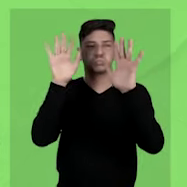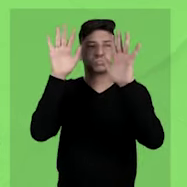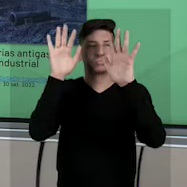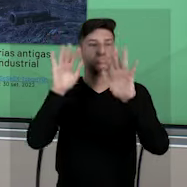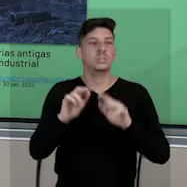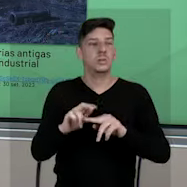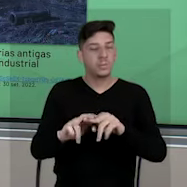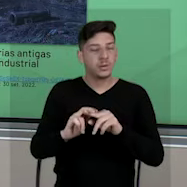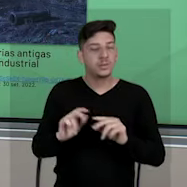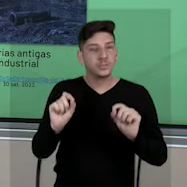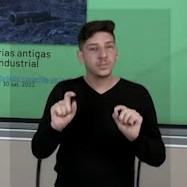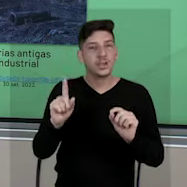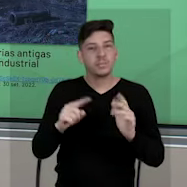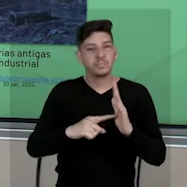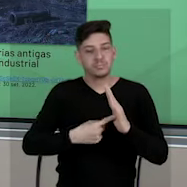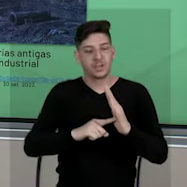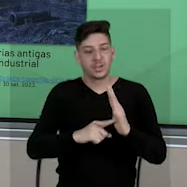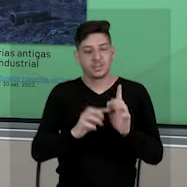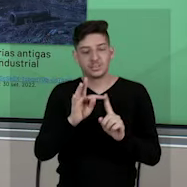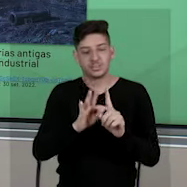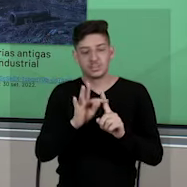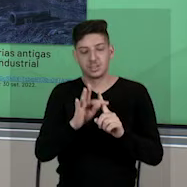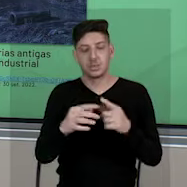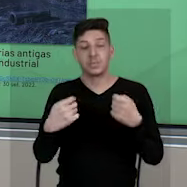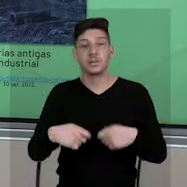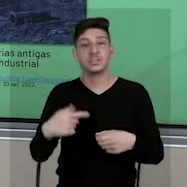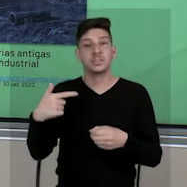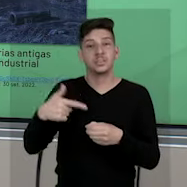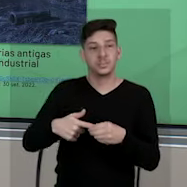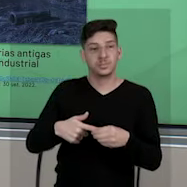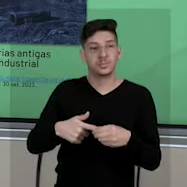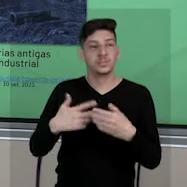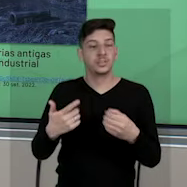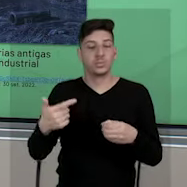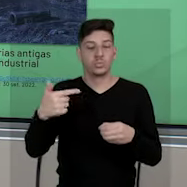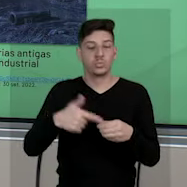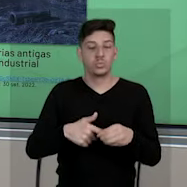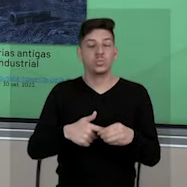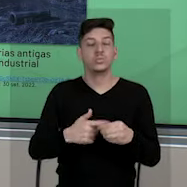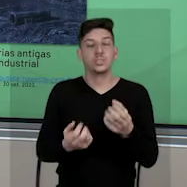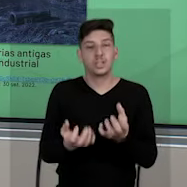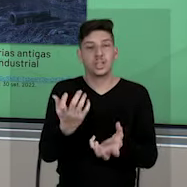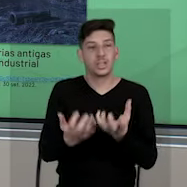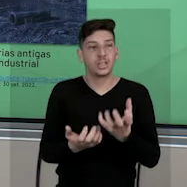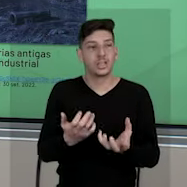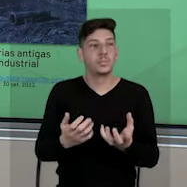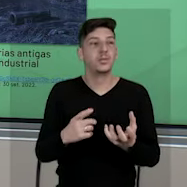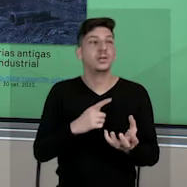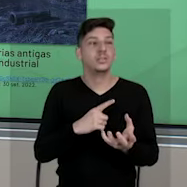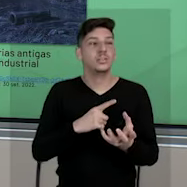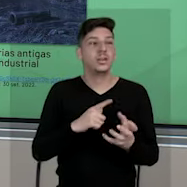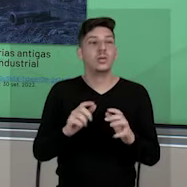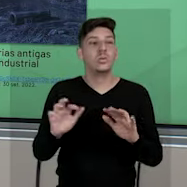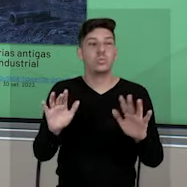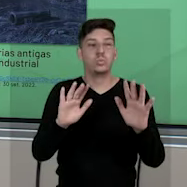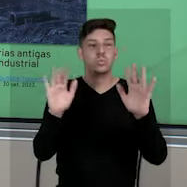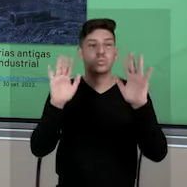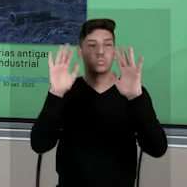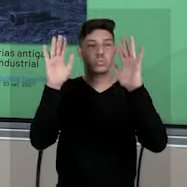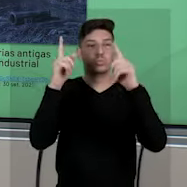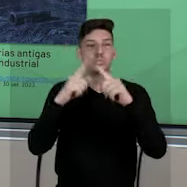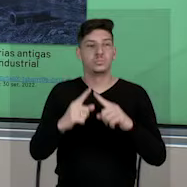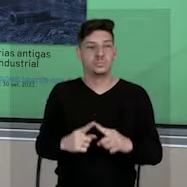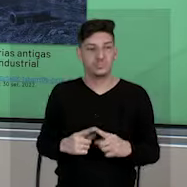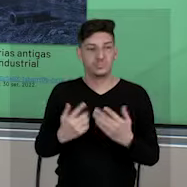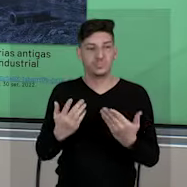quê? Nossas máquinas térmicas precisam de combustíveis. Os combustíveis, ao serem queimados, liberam esse tipo de poluição.